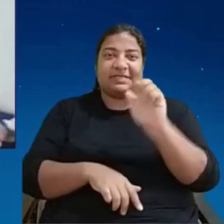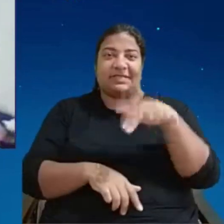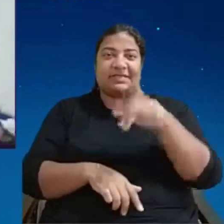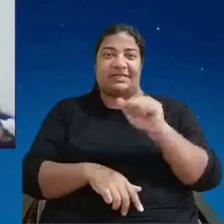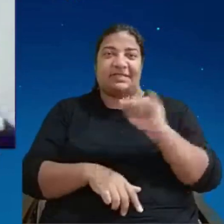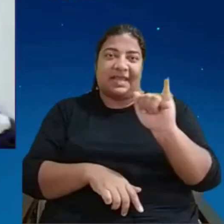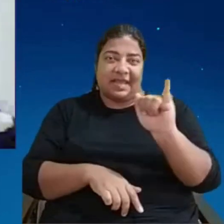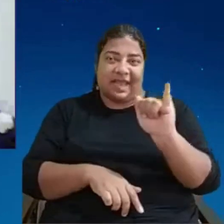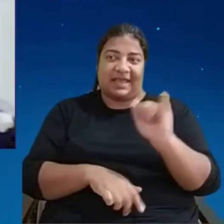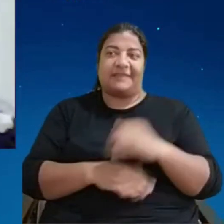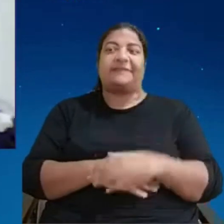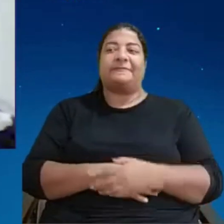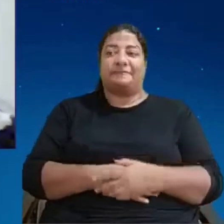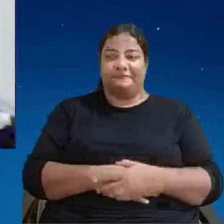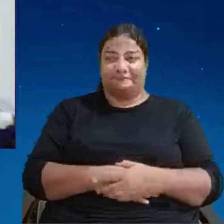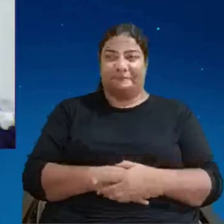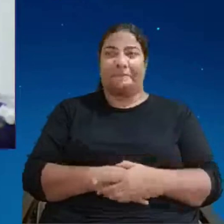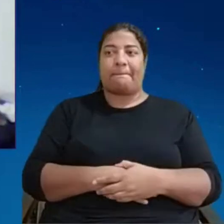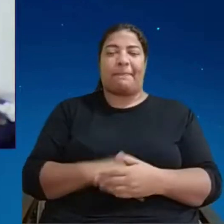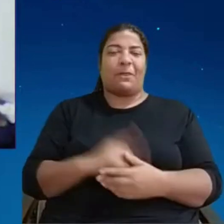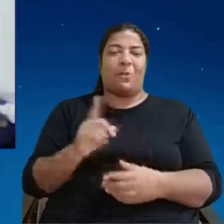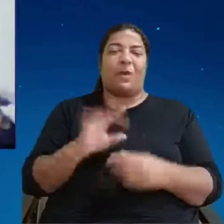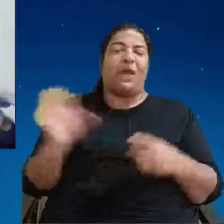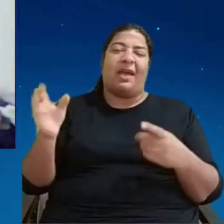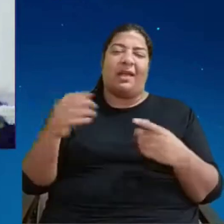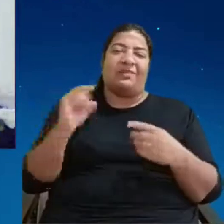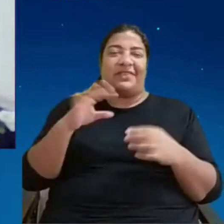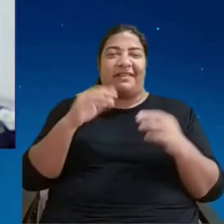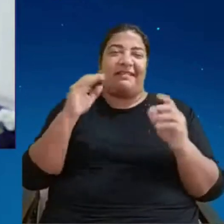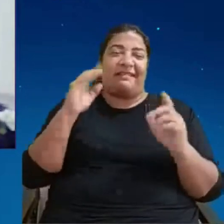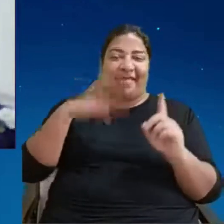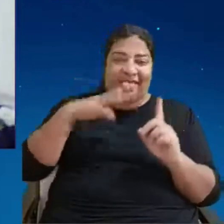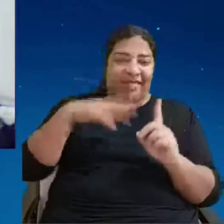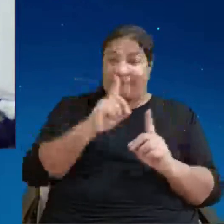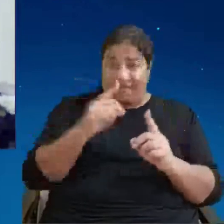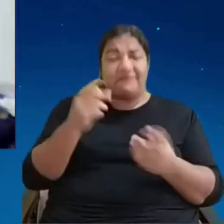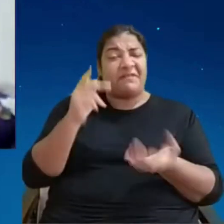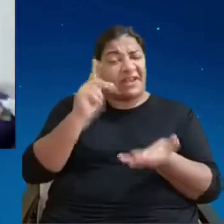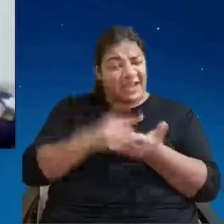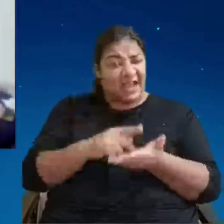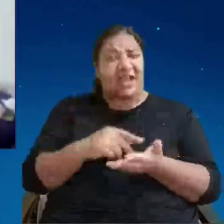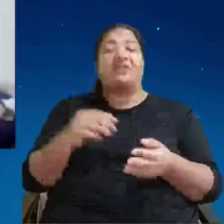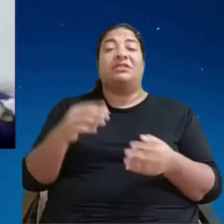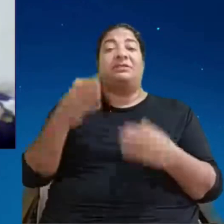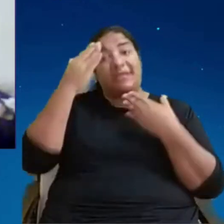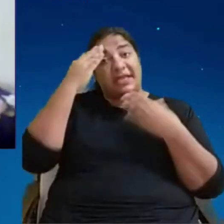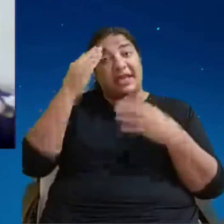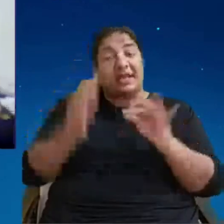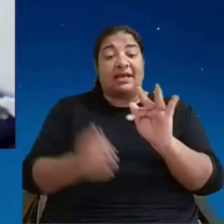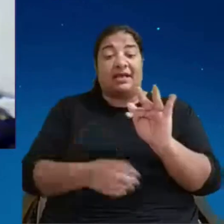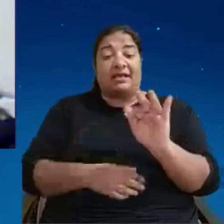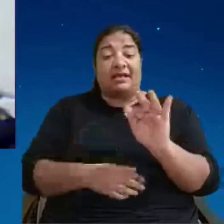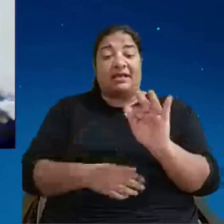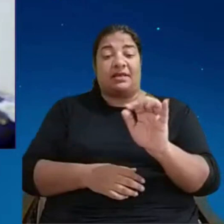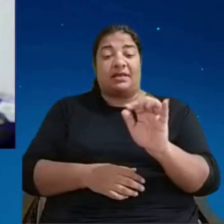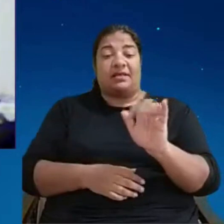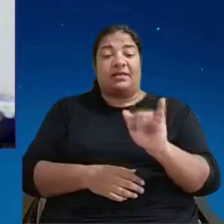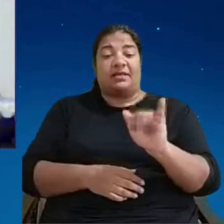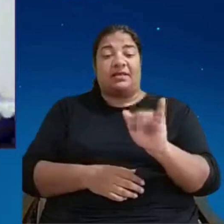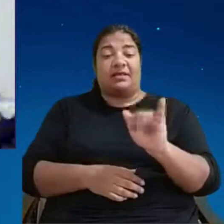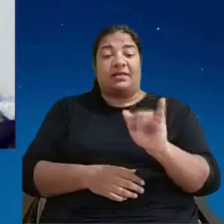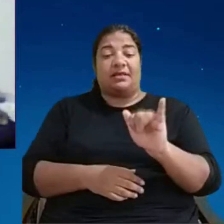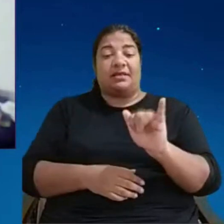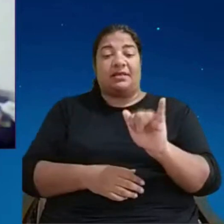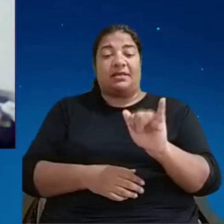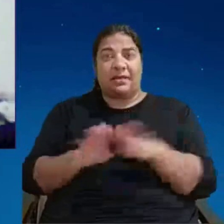por favor, e sem ser puxa-saco. Agradeço muito a Firjan, aos patrocinadores, né, a IBGM e principalmente